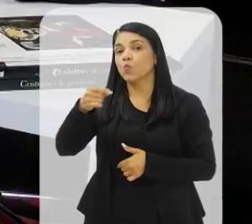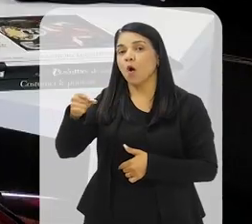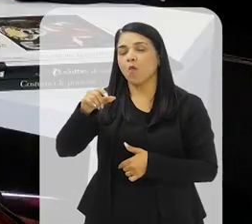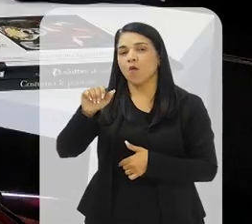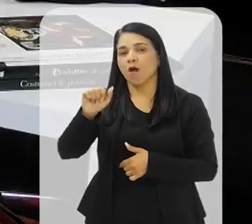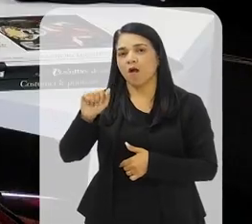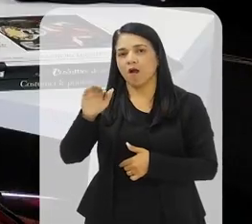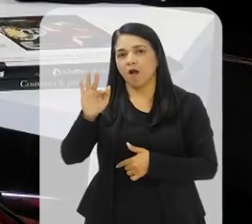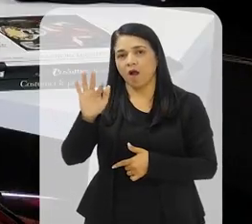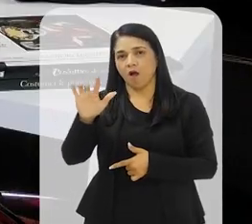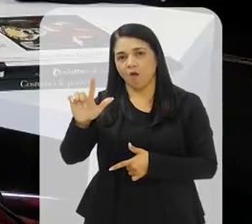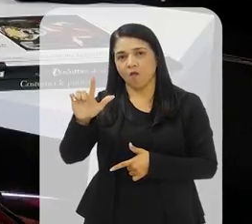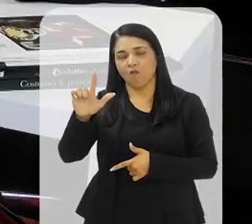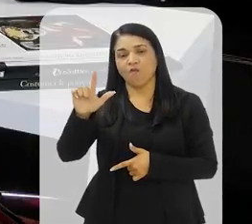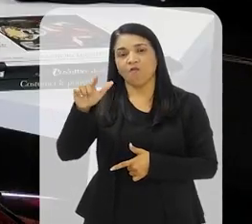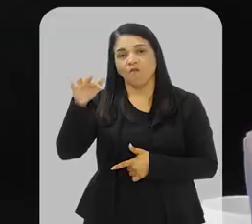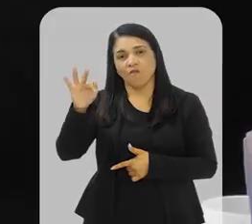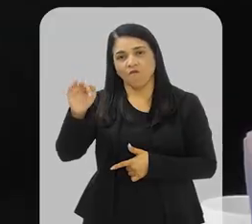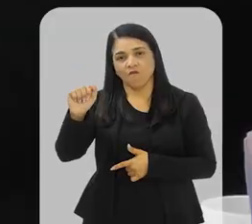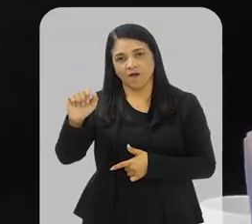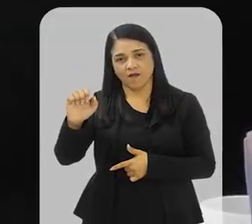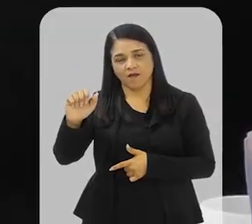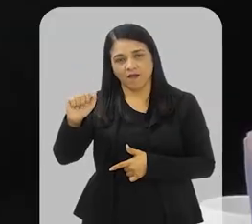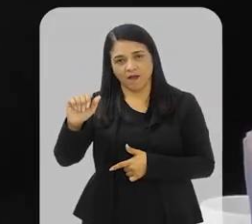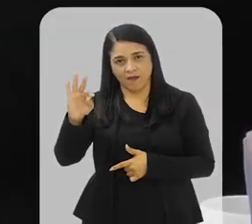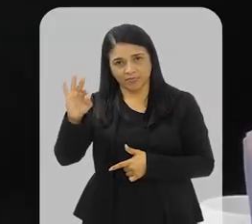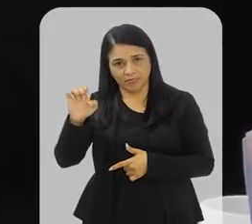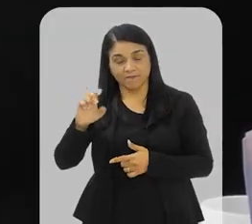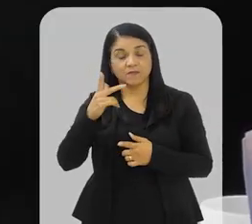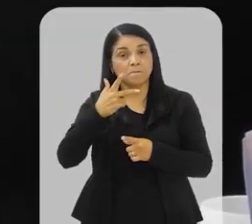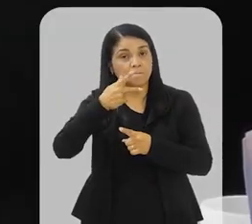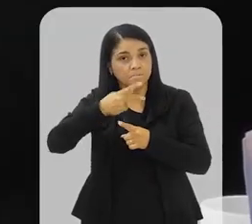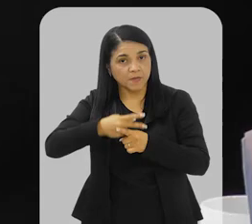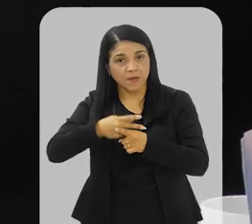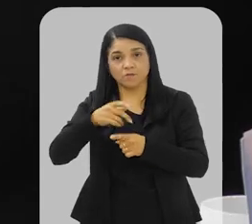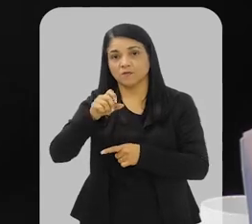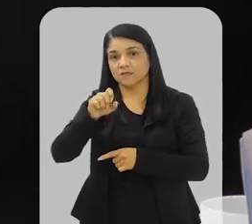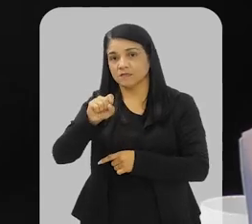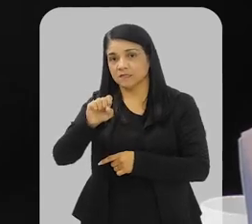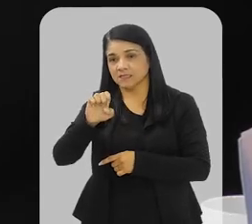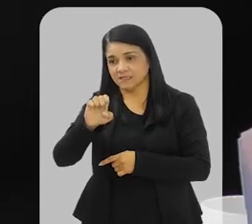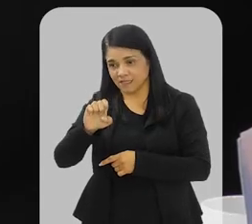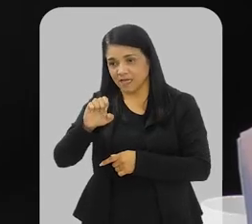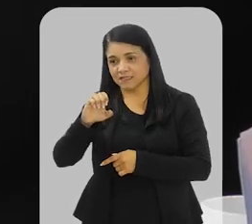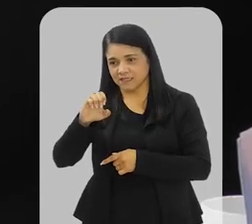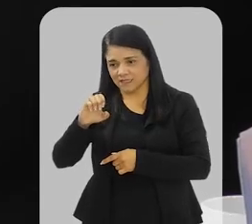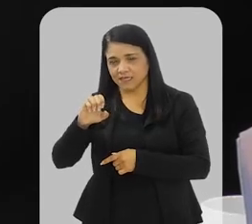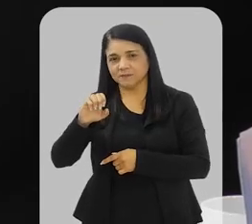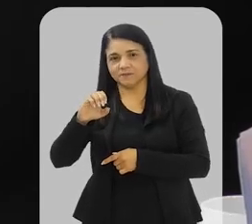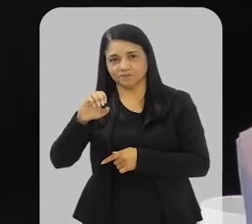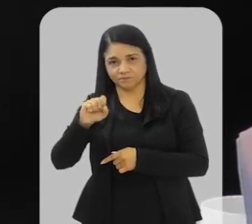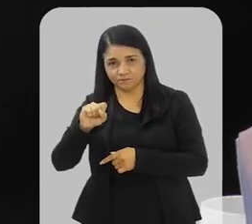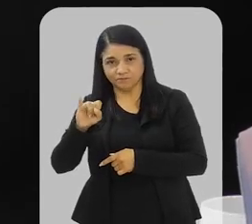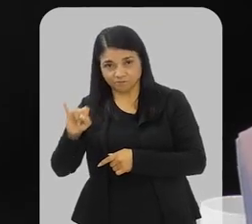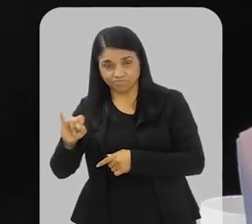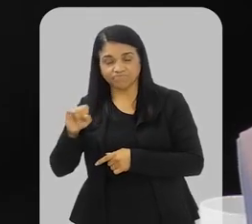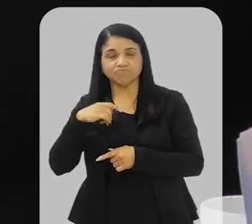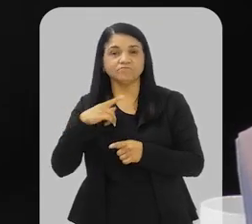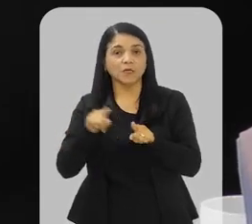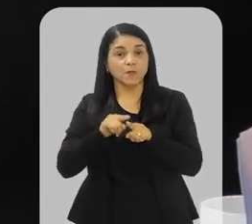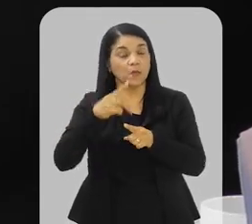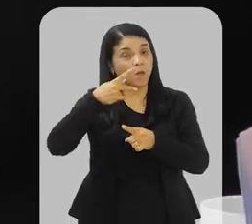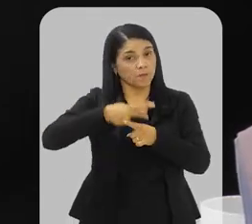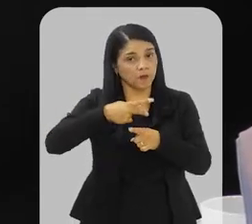alfat é um espetáculo que ganhou o prêmio Sesi E aí por conta dele nós ganhamos o prêmio Fábio porch